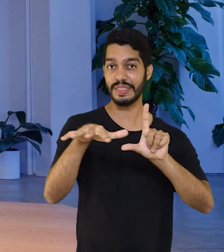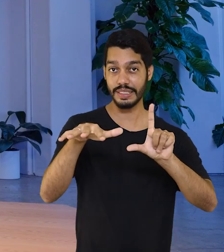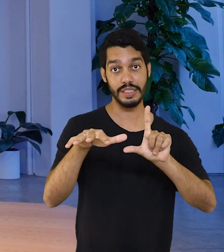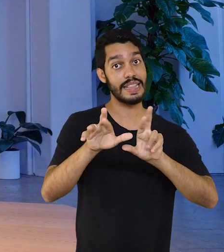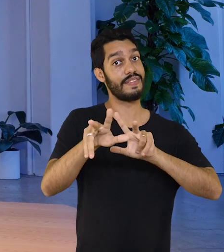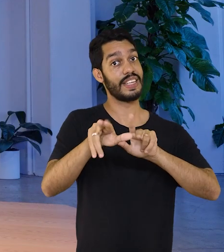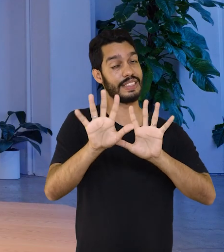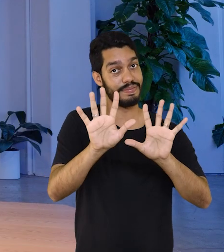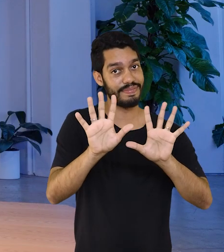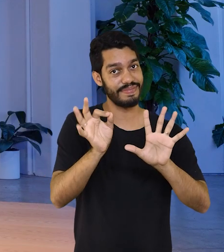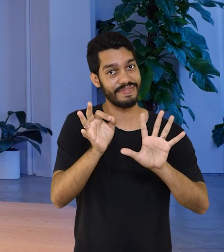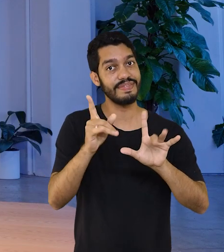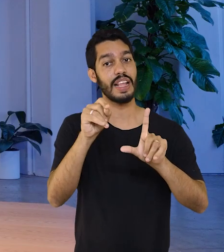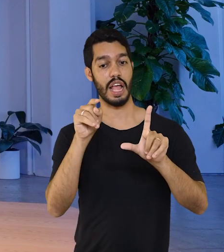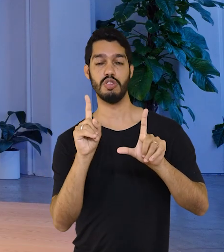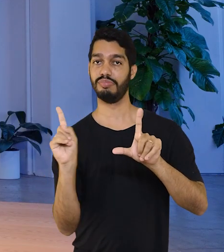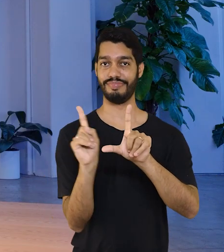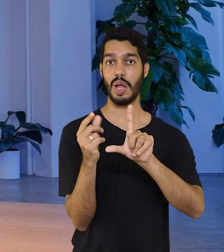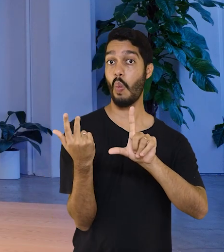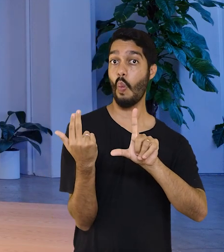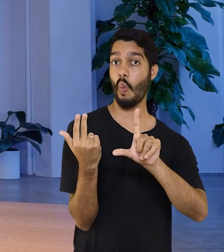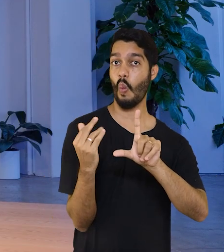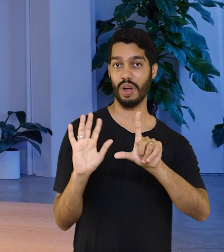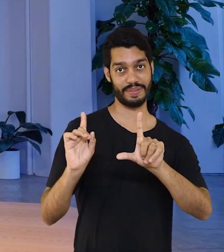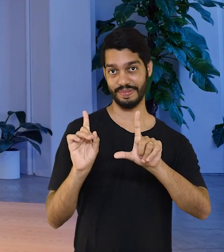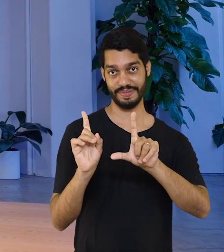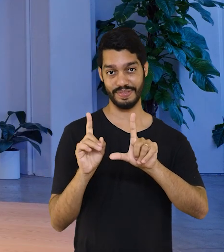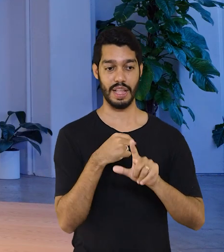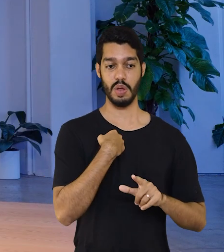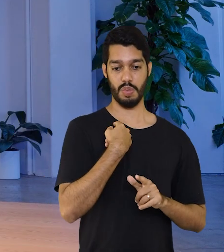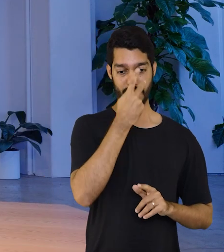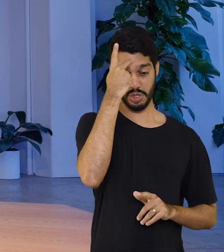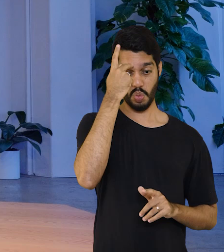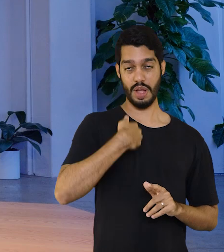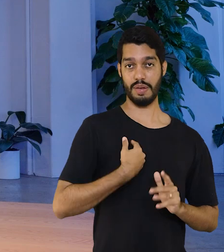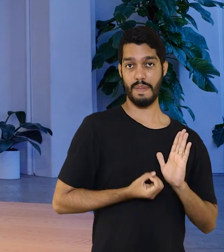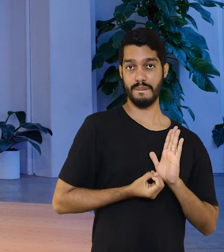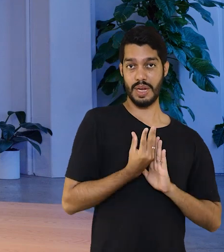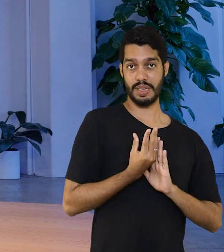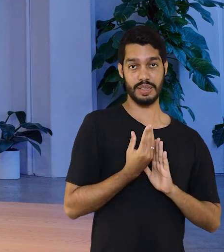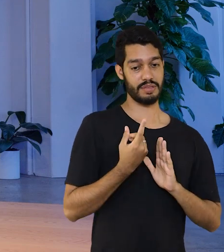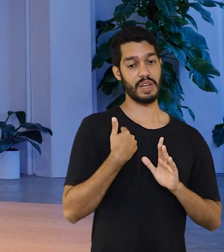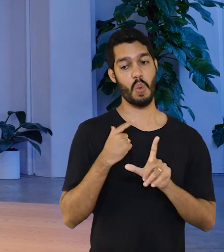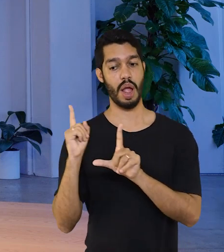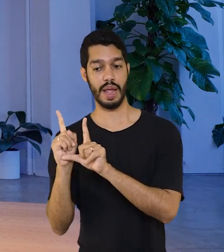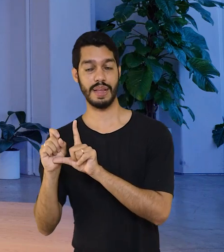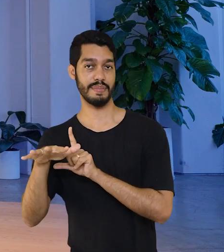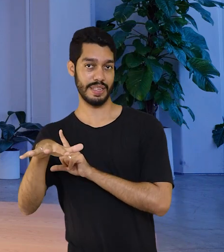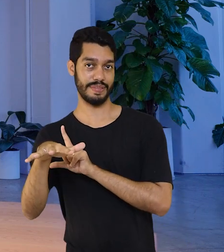E faz um comentário aqui sobre o papel dos influenciadores, que também não é a mesma coisa. total. Assim, Não é igual.